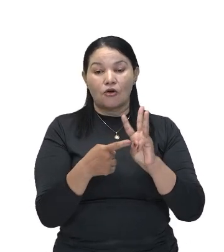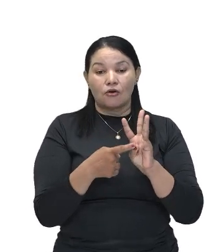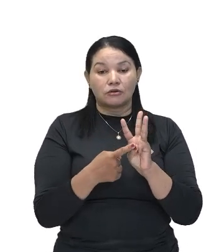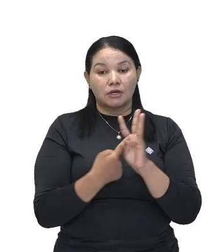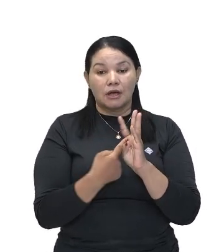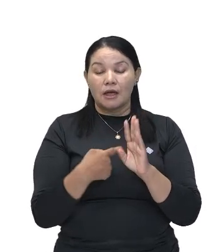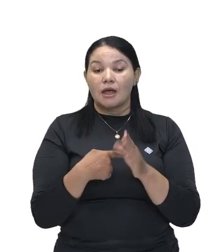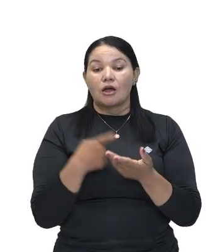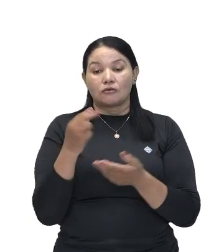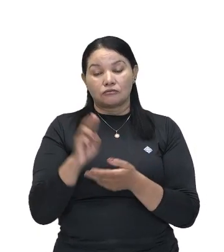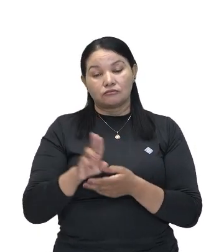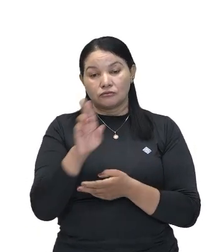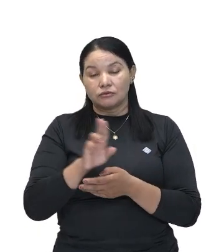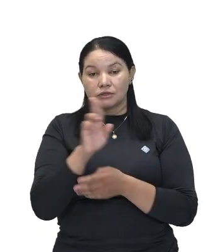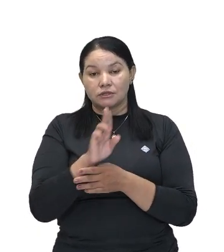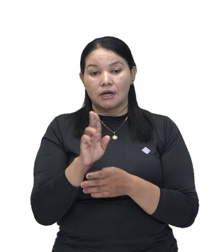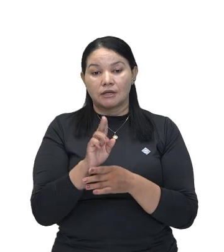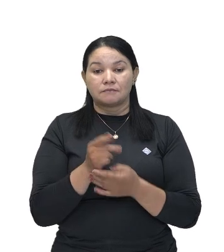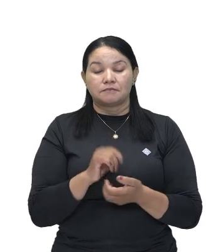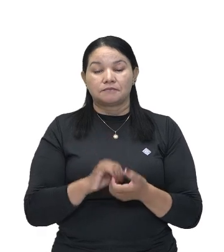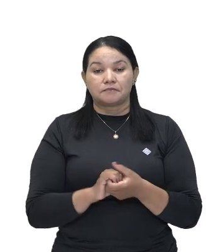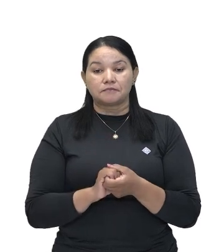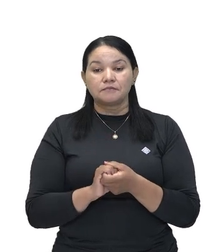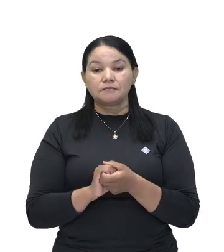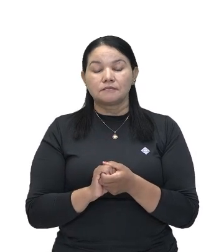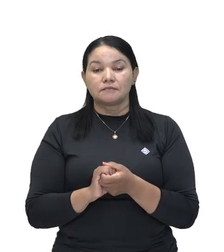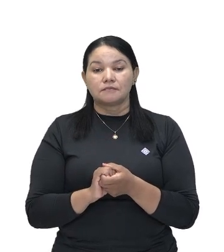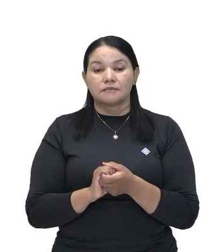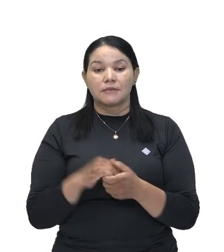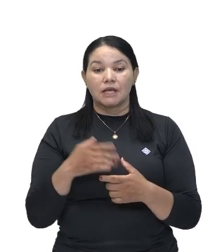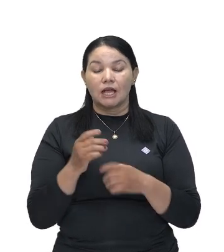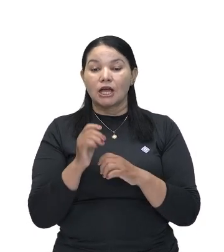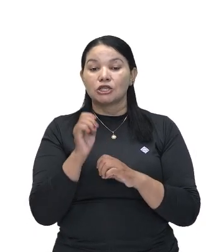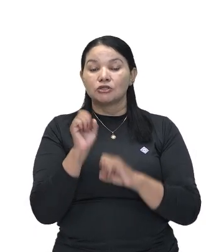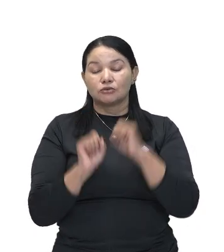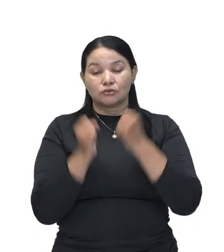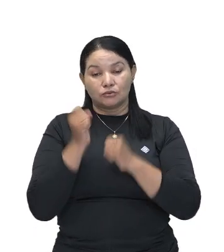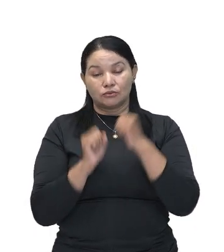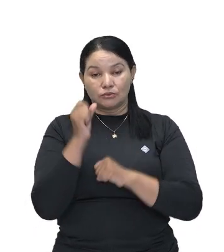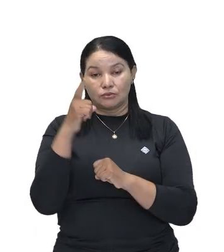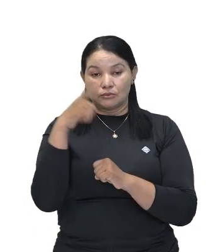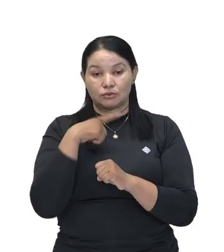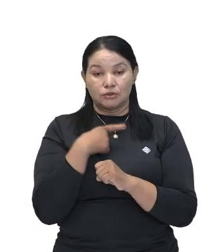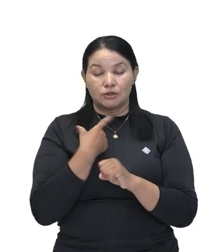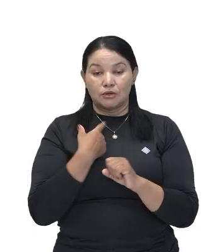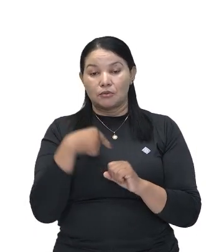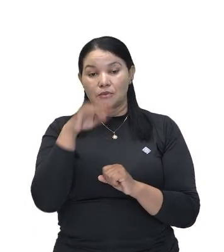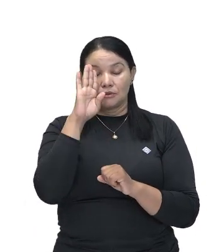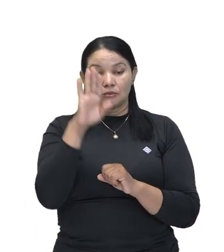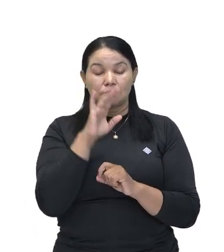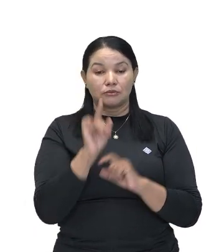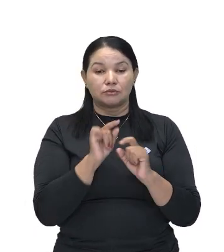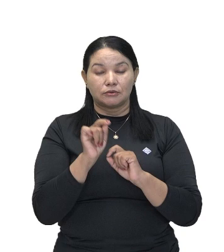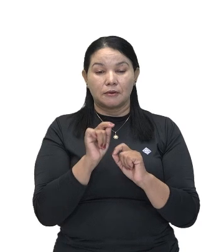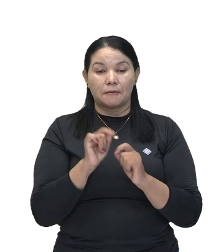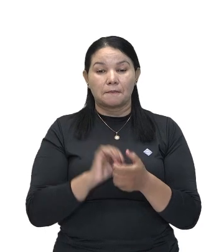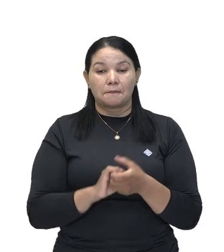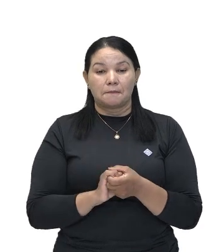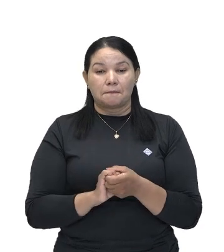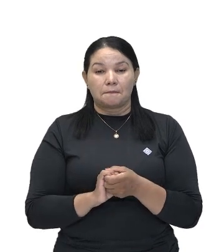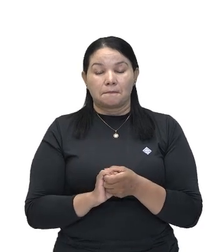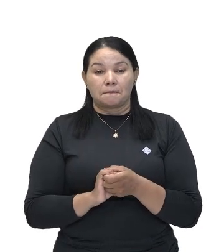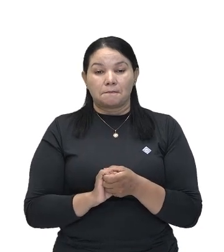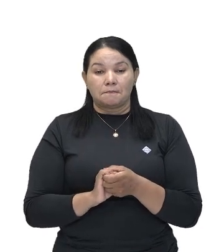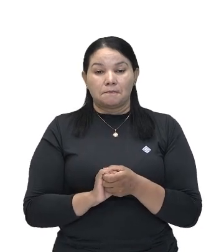mais utilizada lá no Uruguai. Quanto à indústria, nós temos com destaque, né,